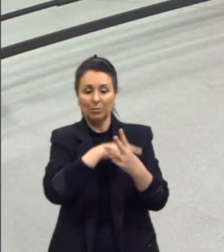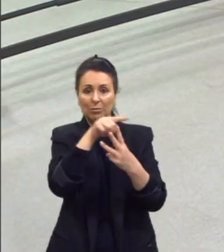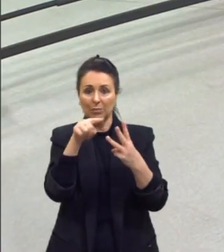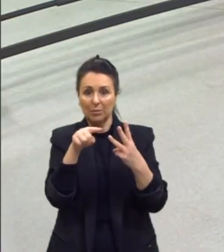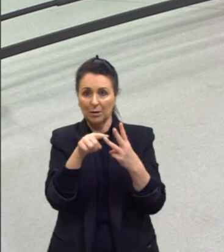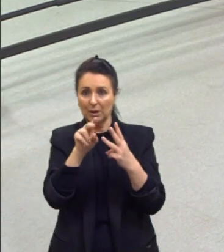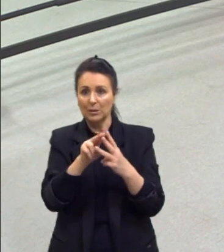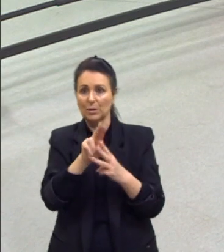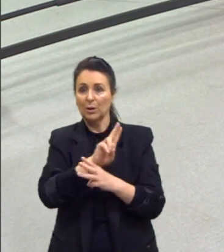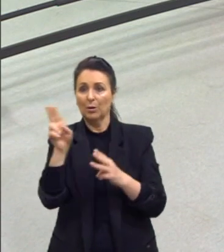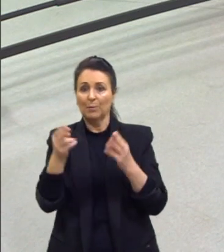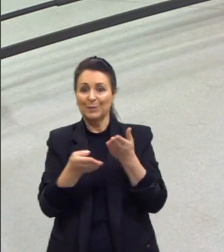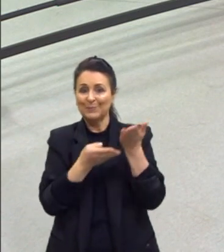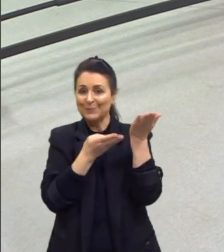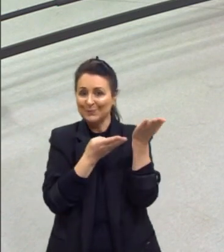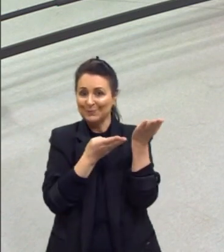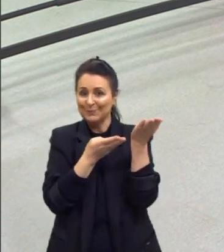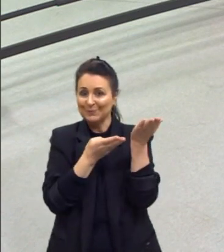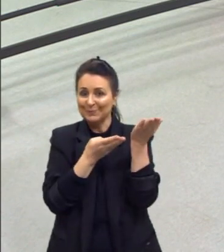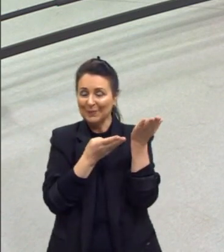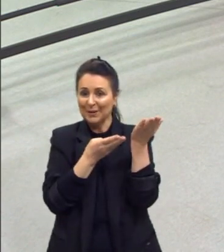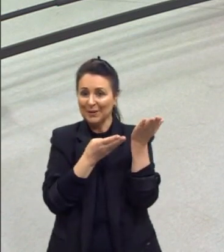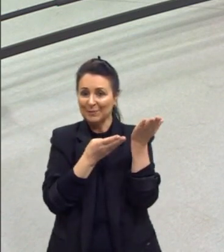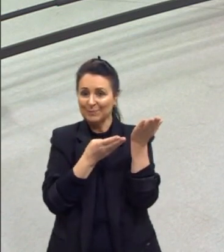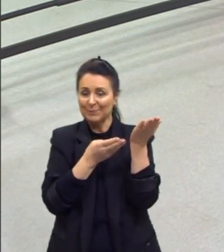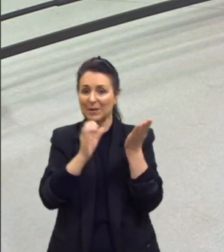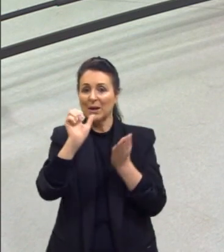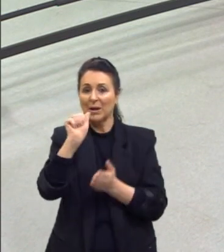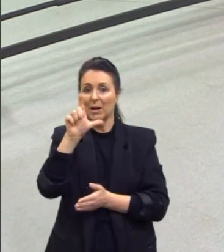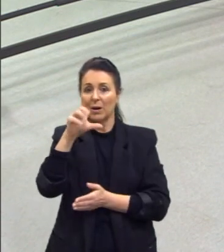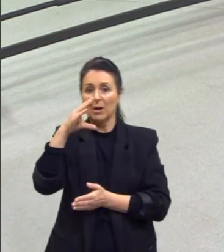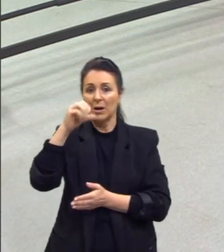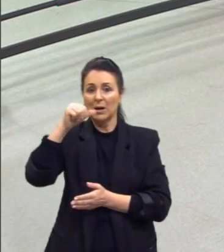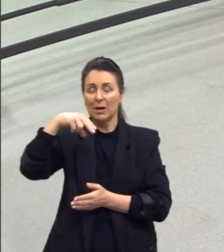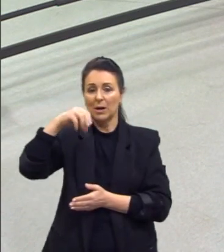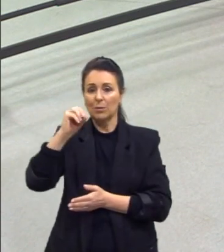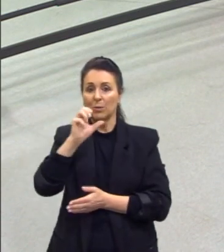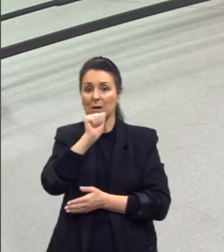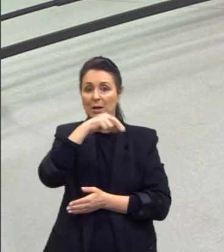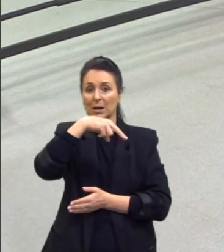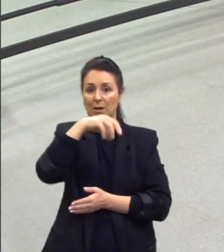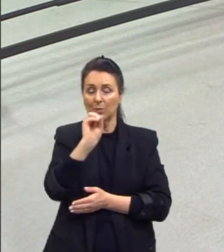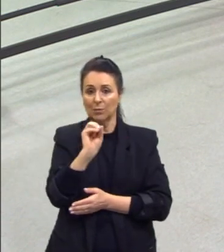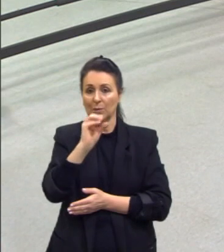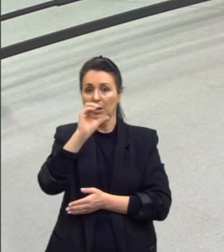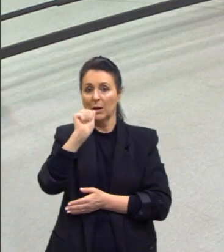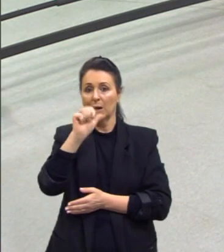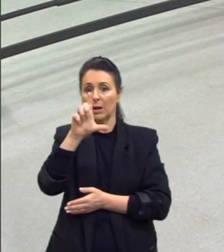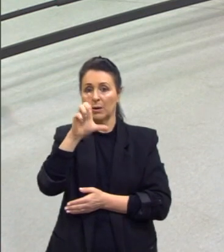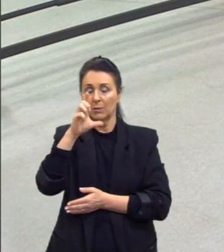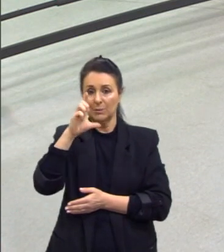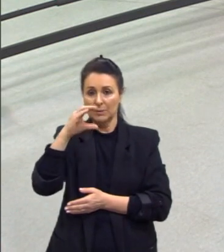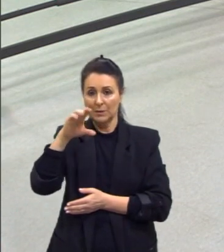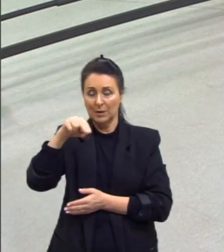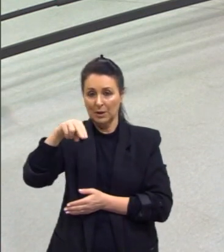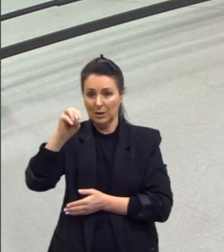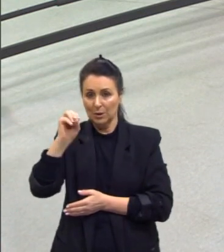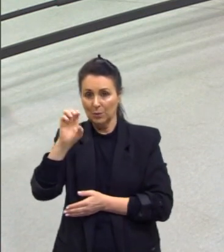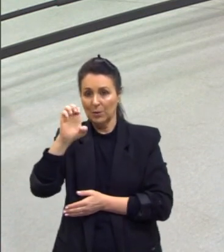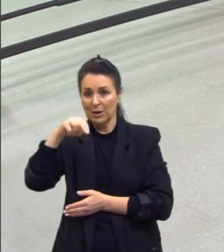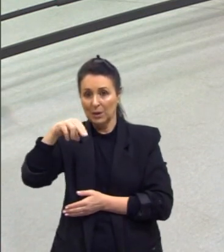no quadro já usamos em deles alcanos hum alcenos em alcinos